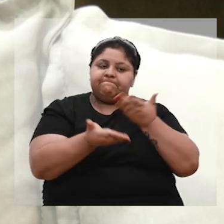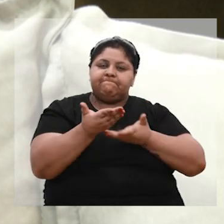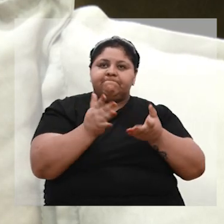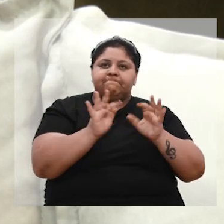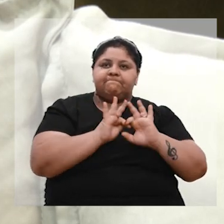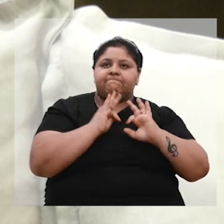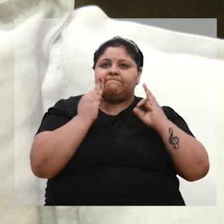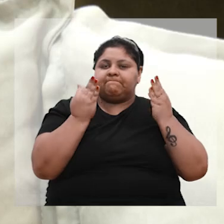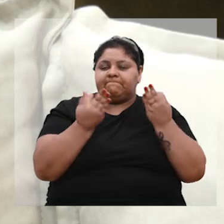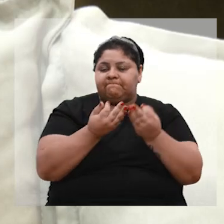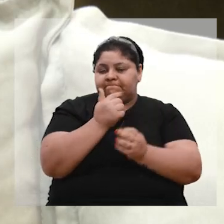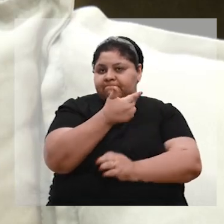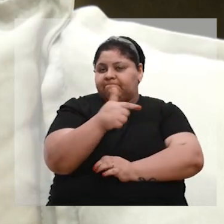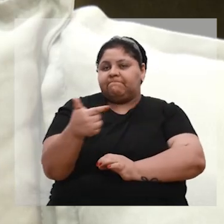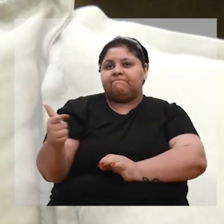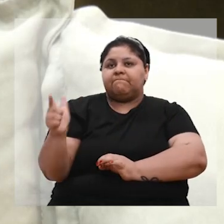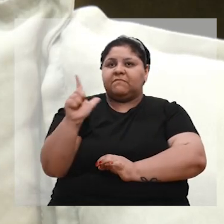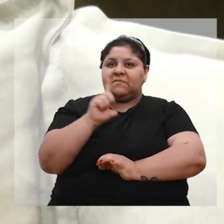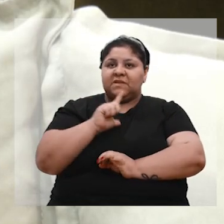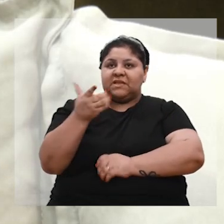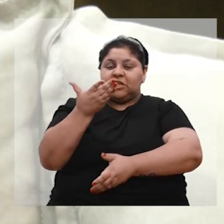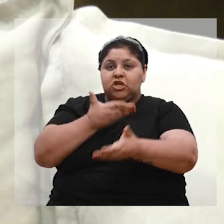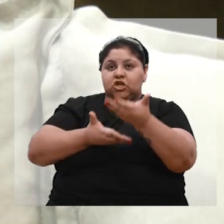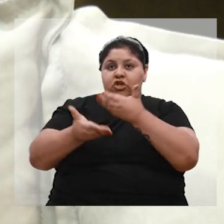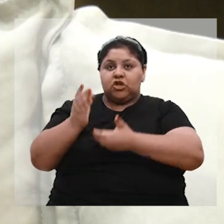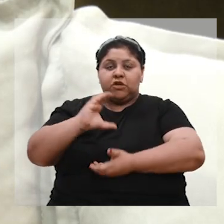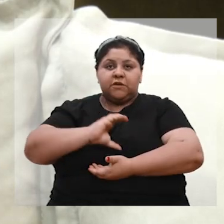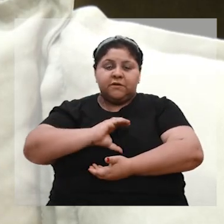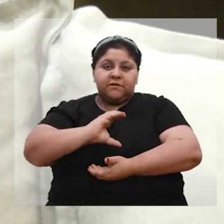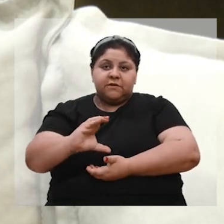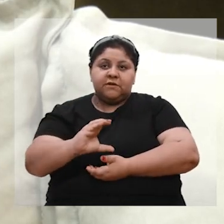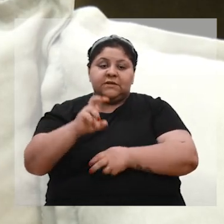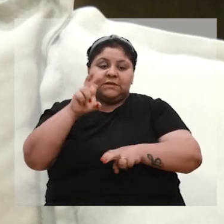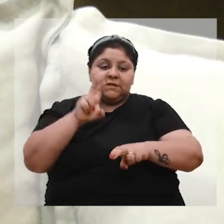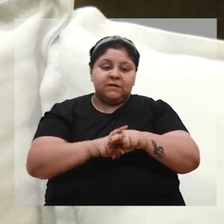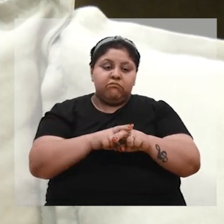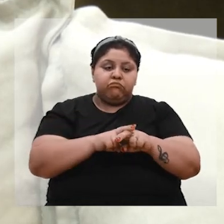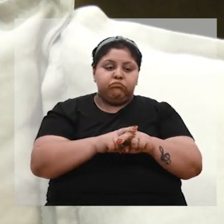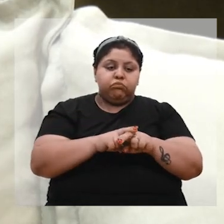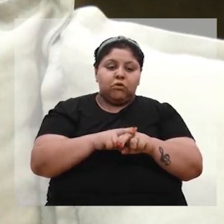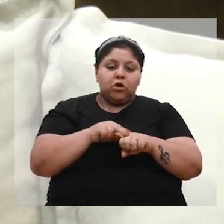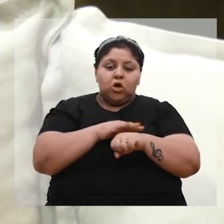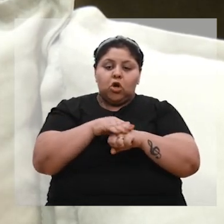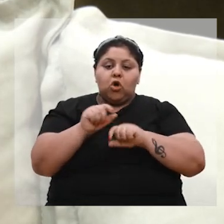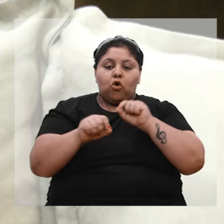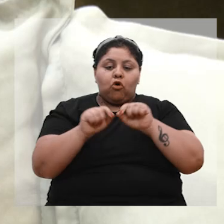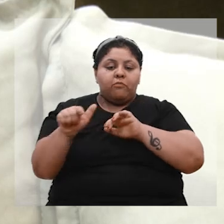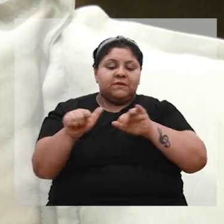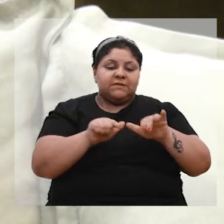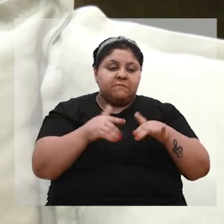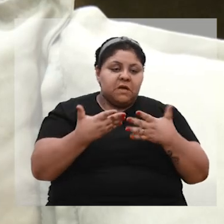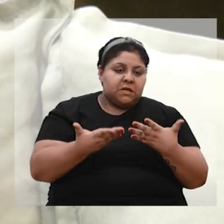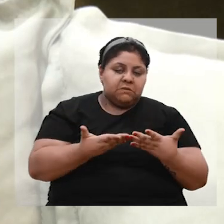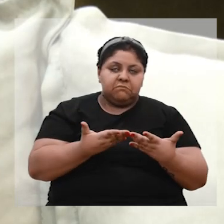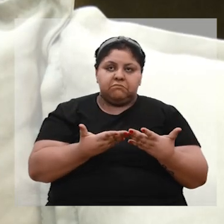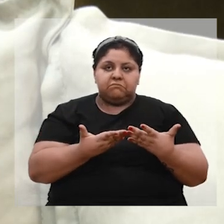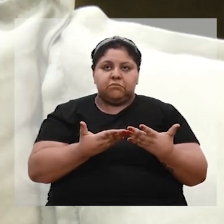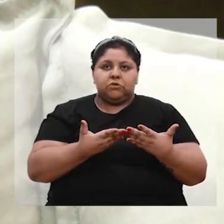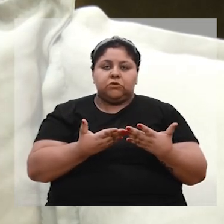esse atendimento com a família, a outra, a gente tem atendimento com a coordenação, que a gente senta e vê toda semana como é que foi,